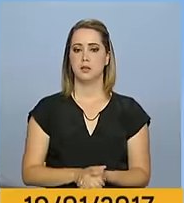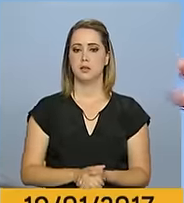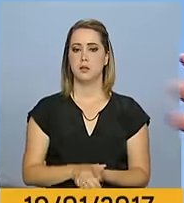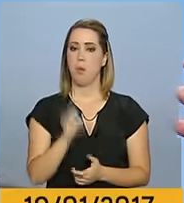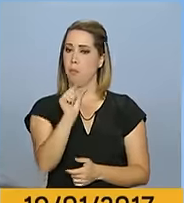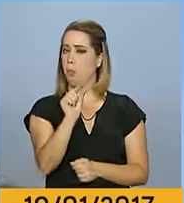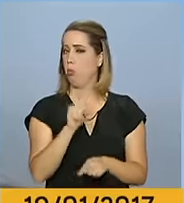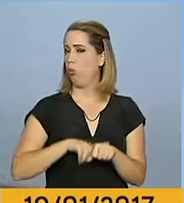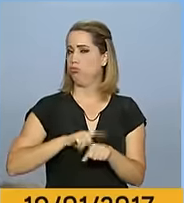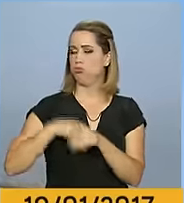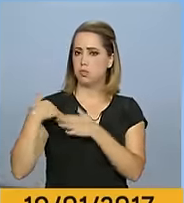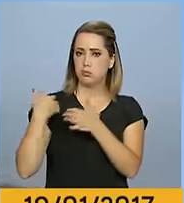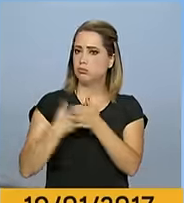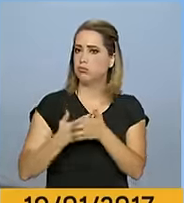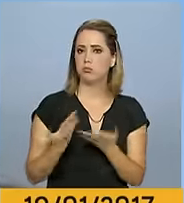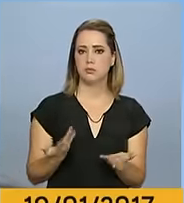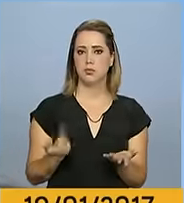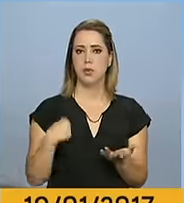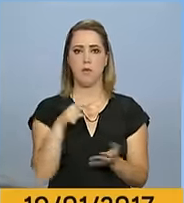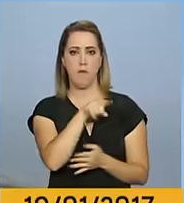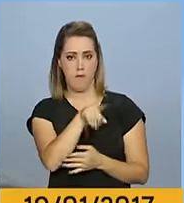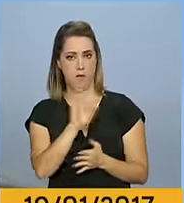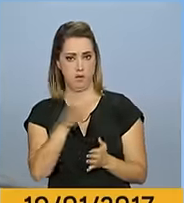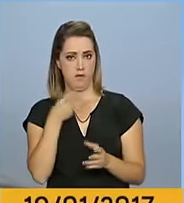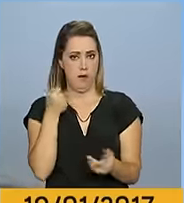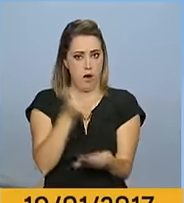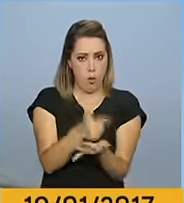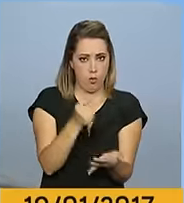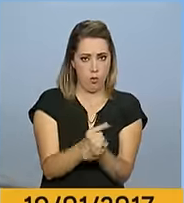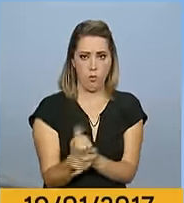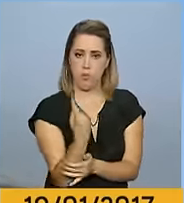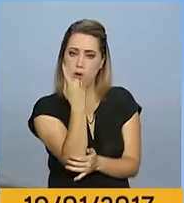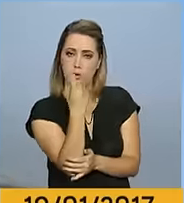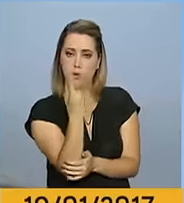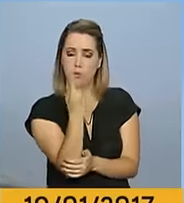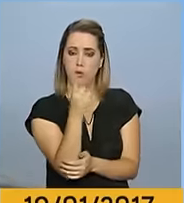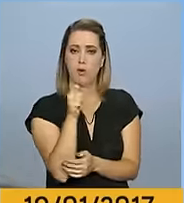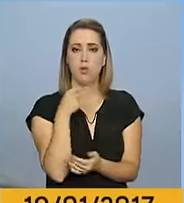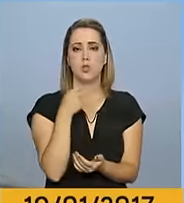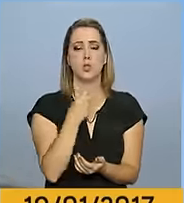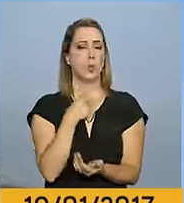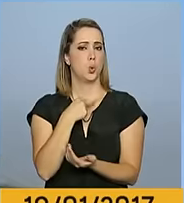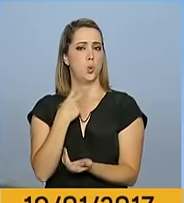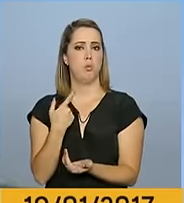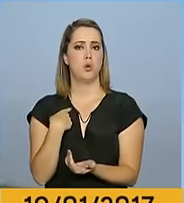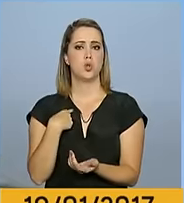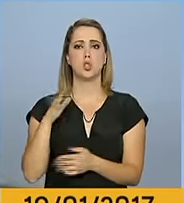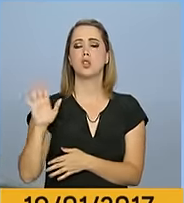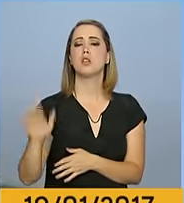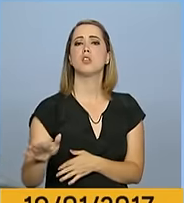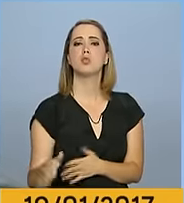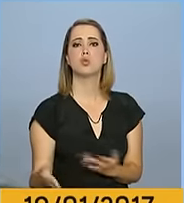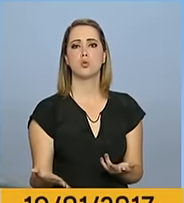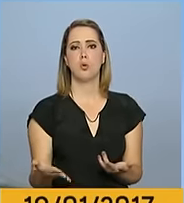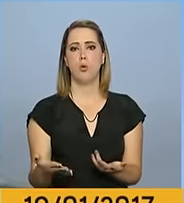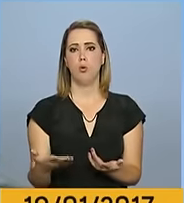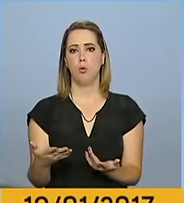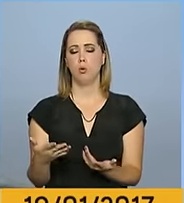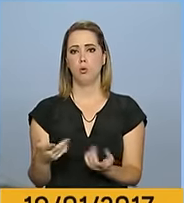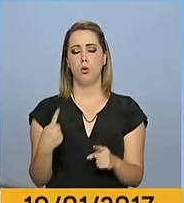há pouco tempo, você quando você vai comprar uma coisa pagando dinheiro em cheque, não pode ter desconto,